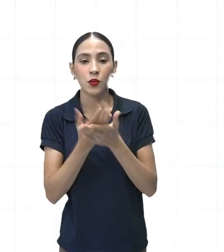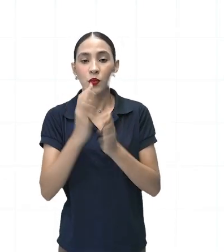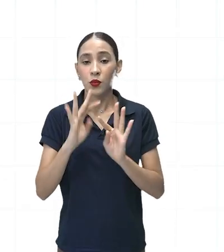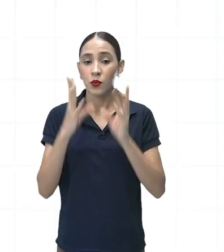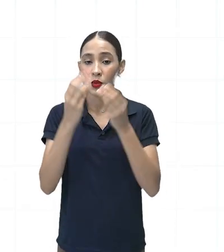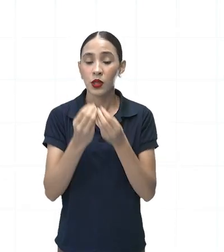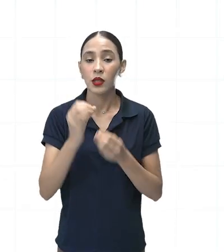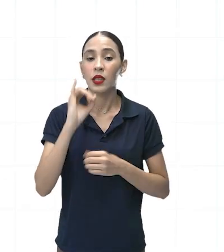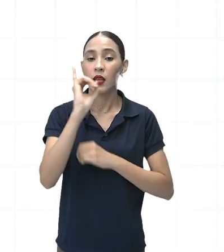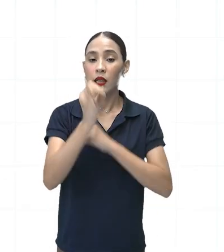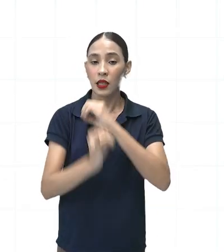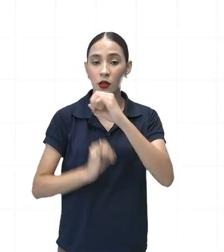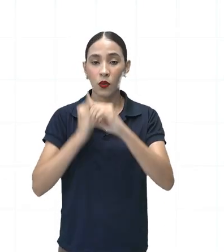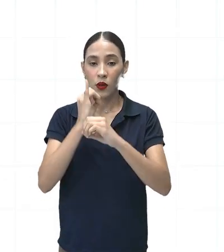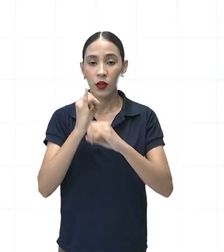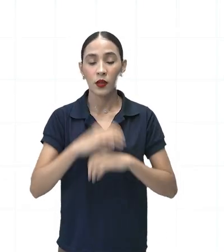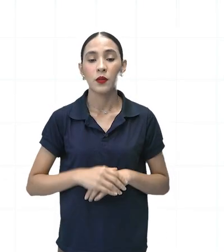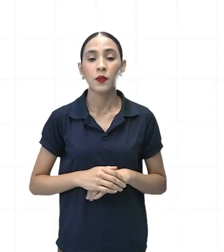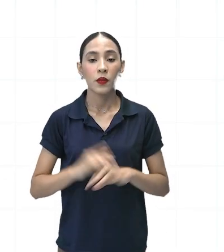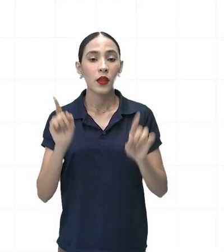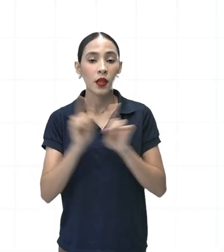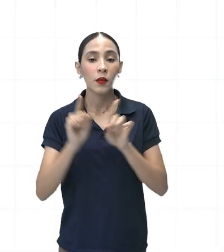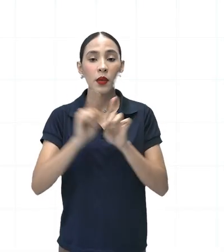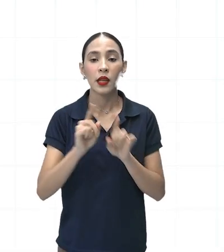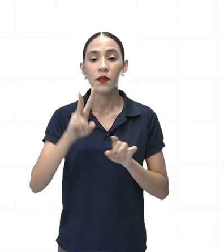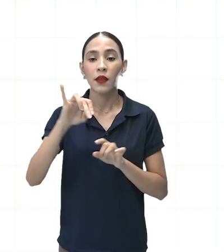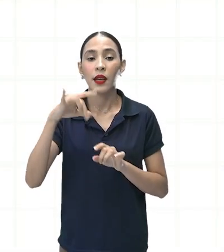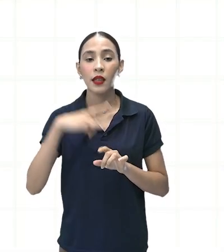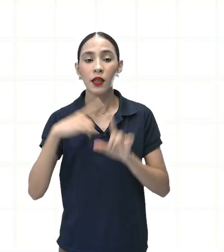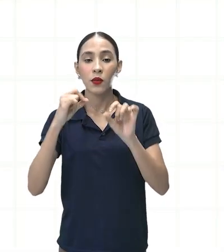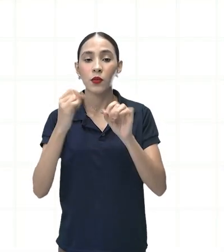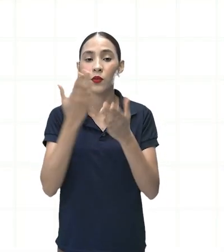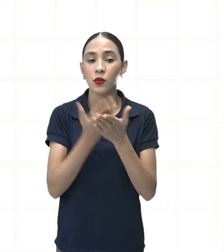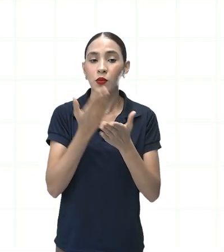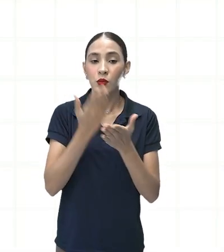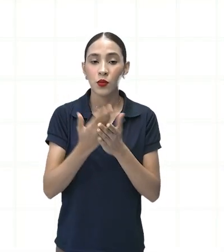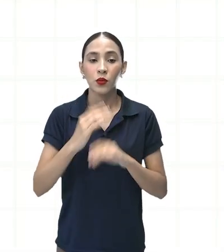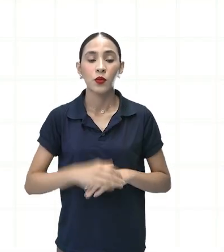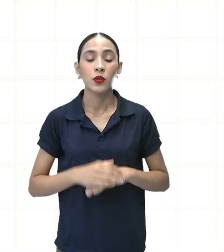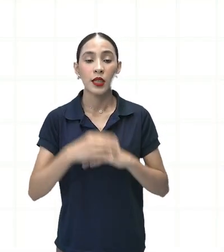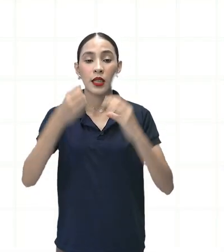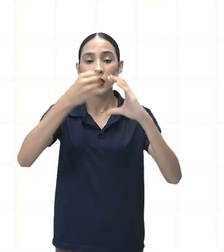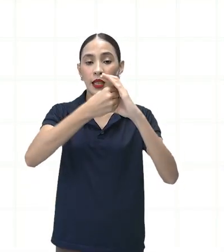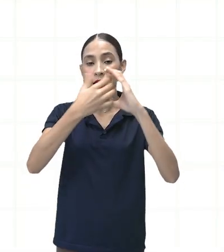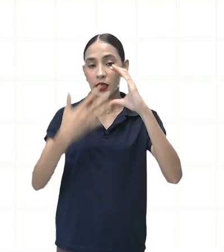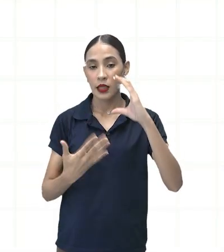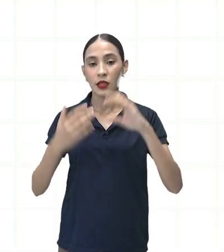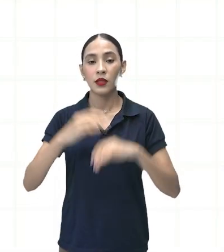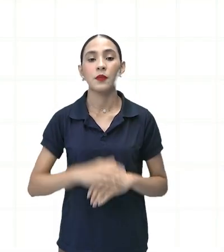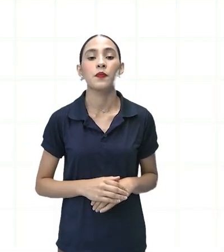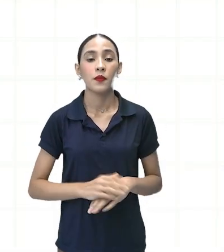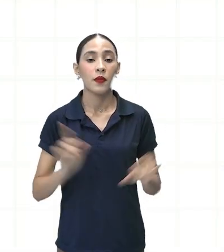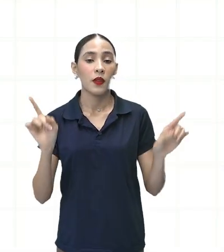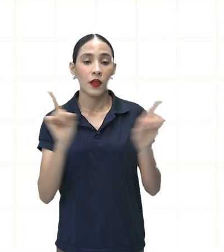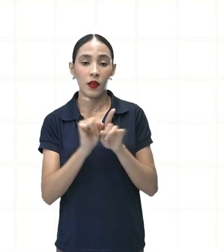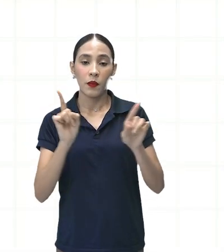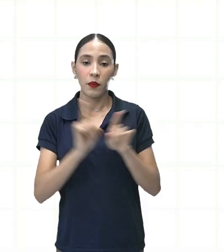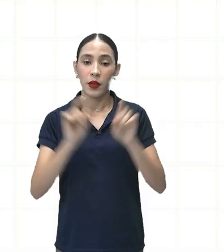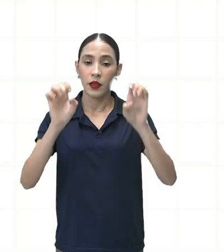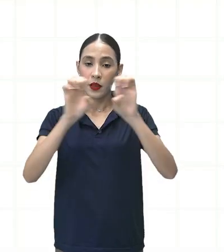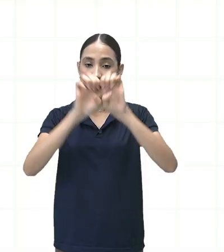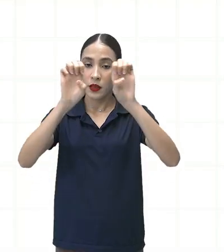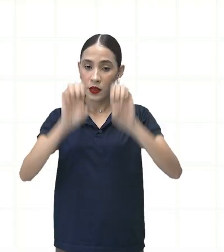dos compostos inorgânicos, e isso vai incluir o estudo das suas propriedades, bem